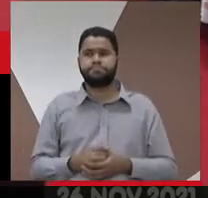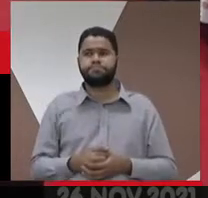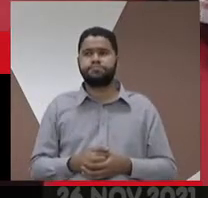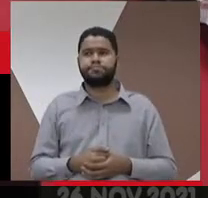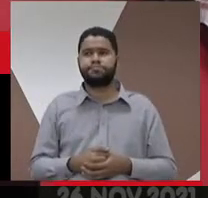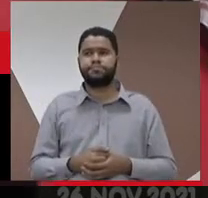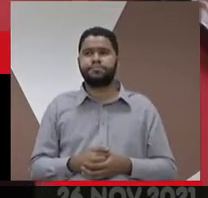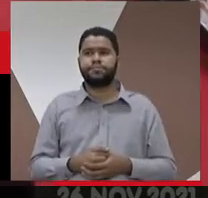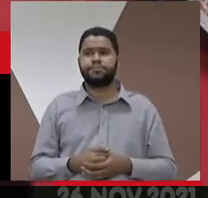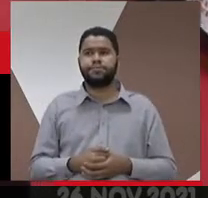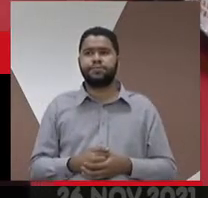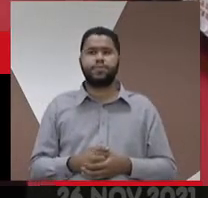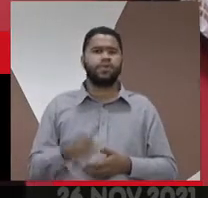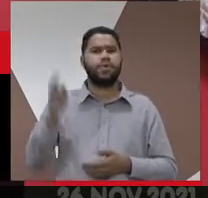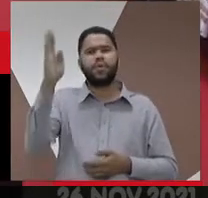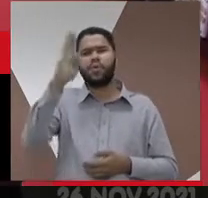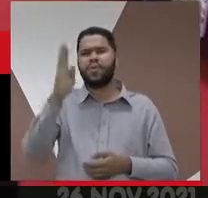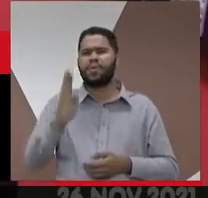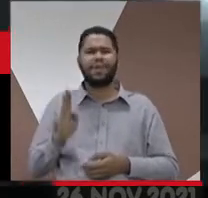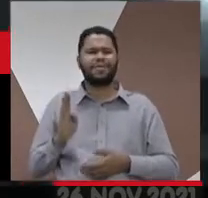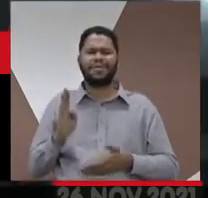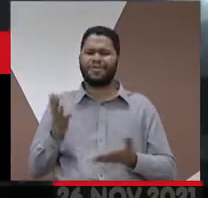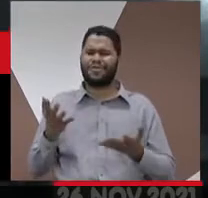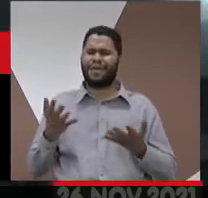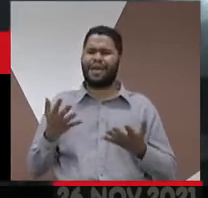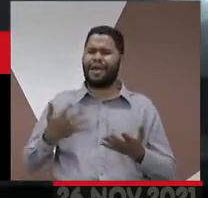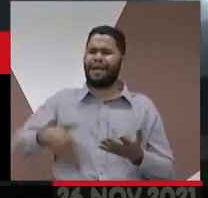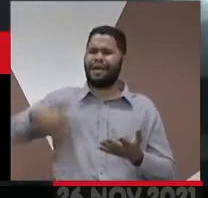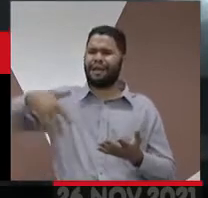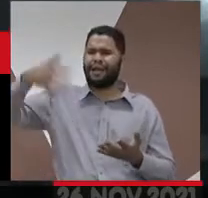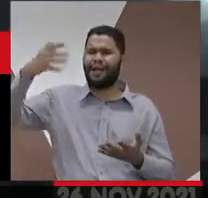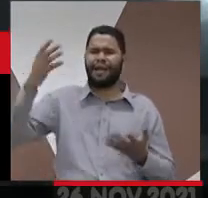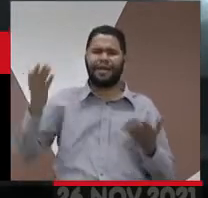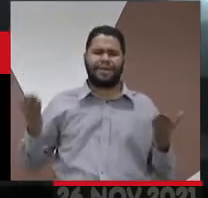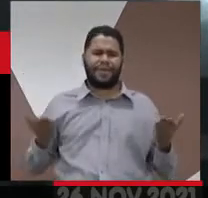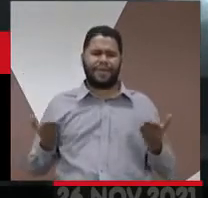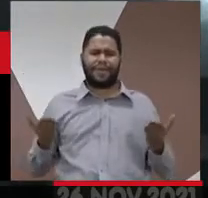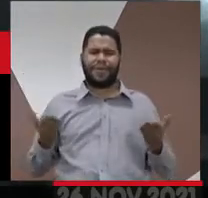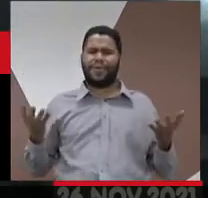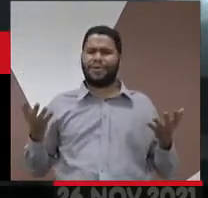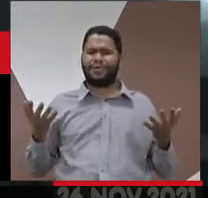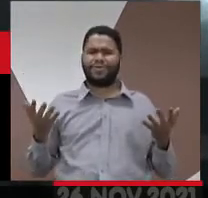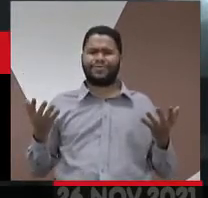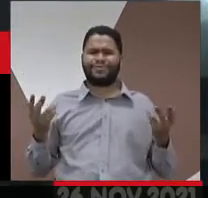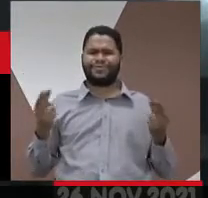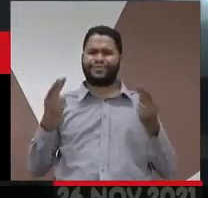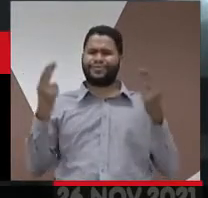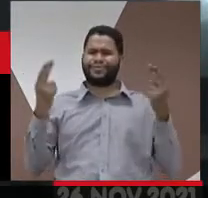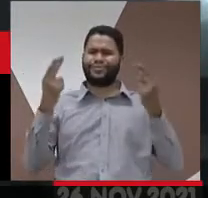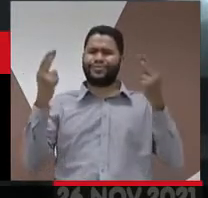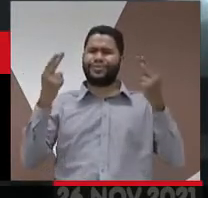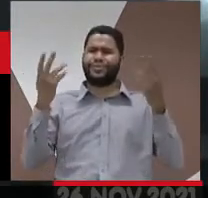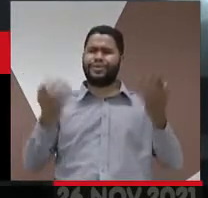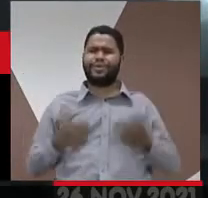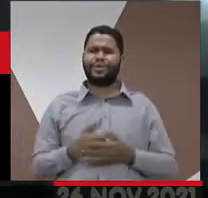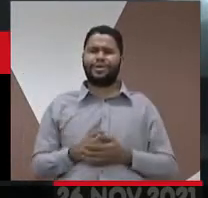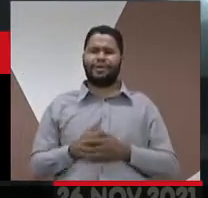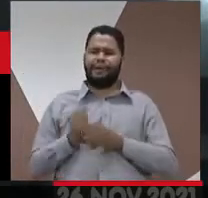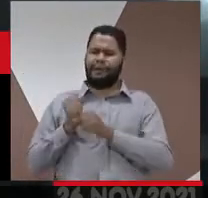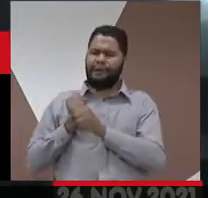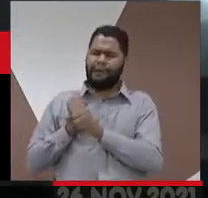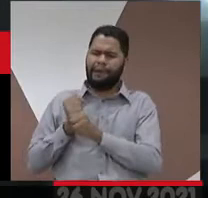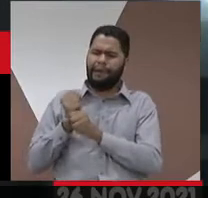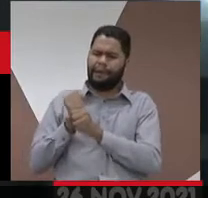O Brasil já não pagou tão caro essa desgraça. Nós perdemos anos e